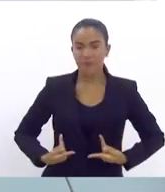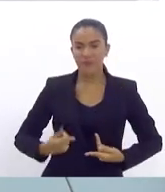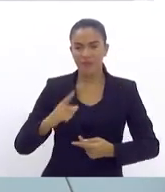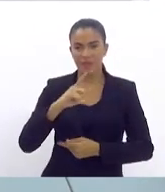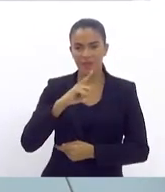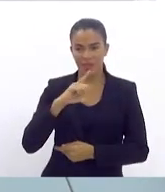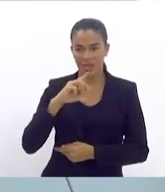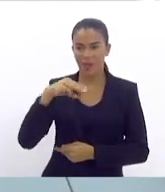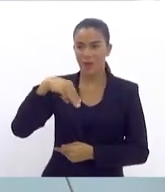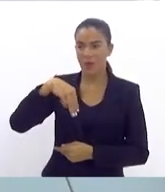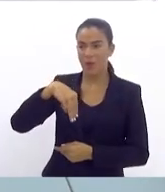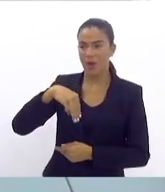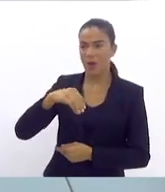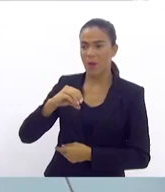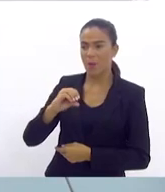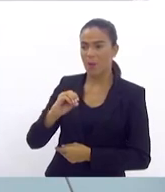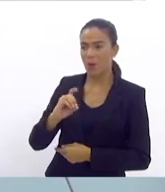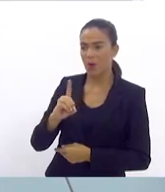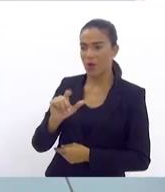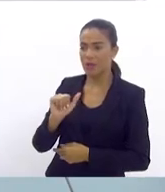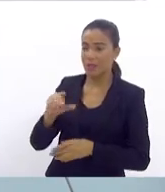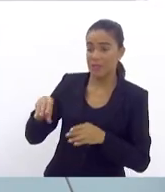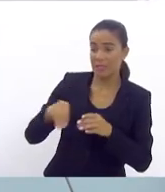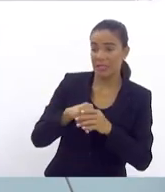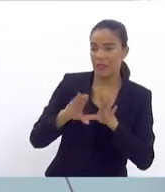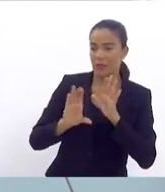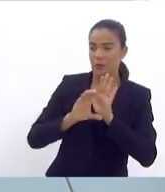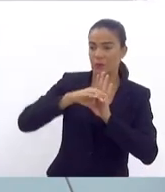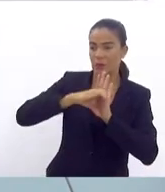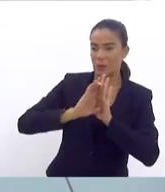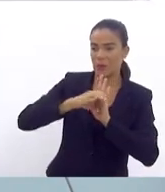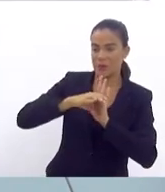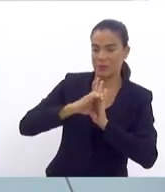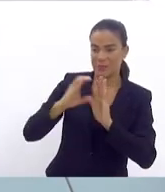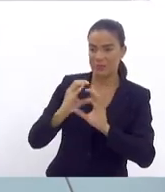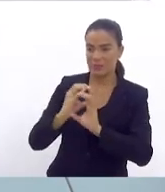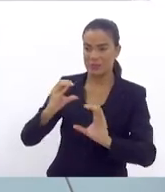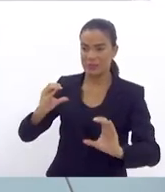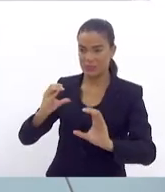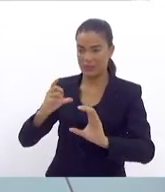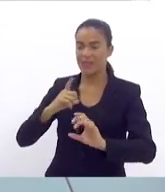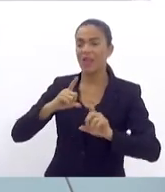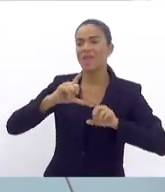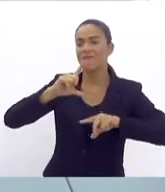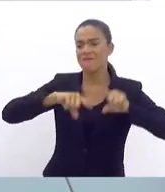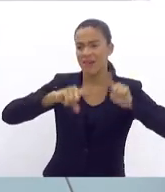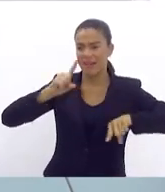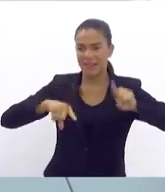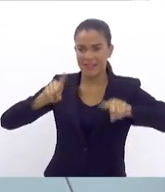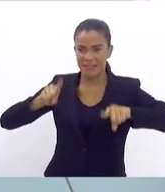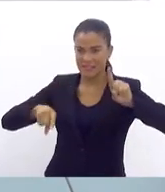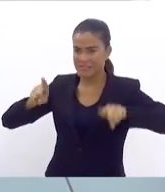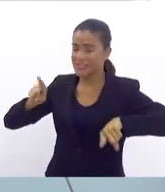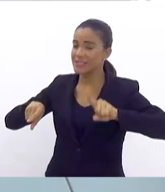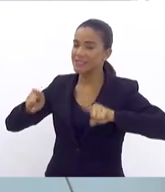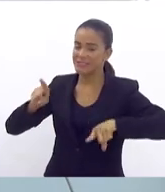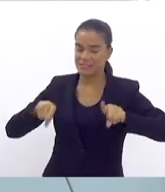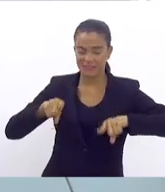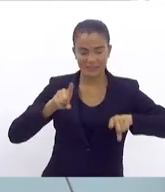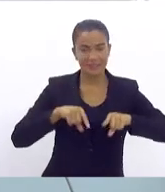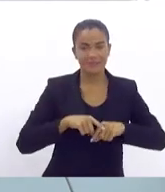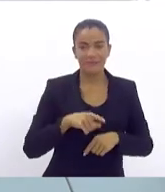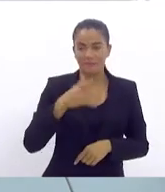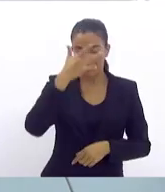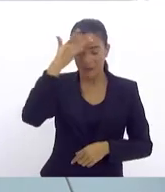moda, mas tem, dentro do conjunto, tem variações imensas. E o